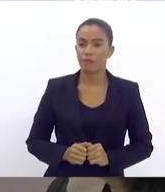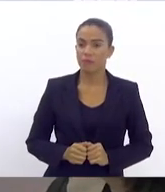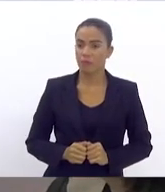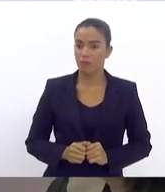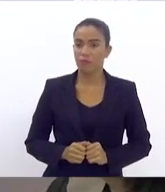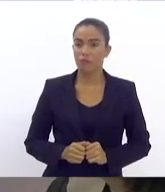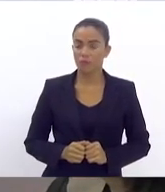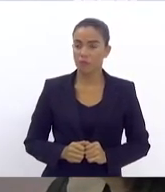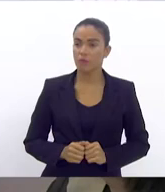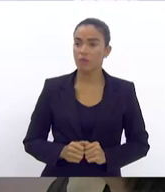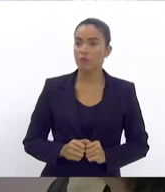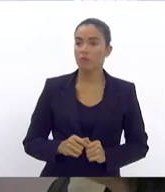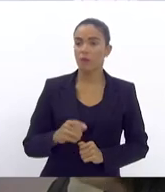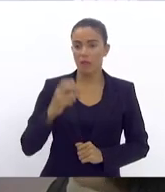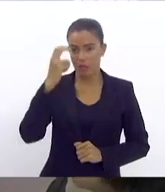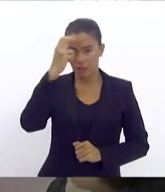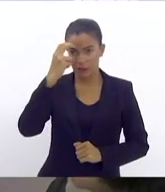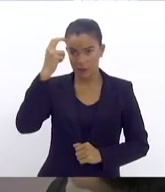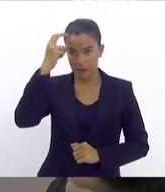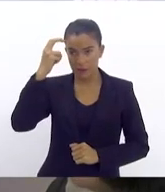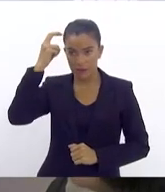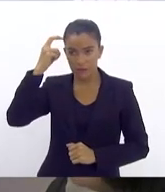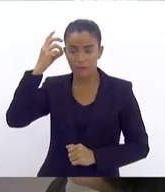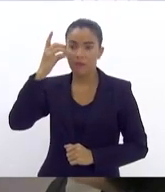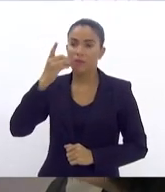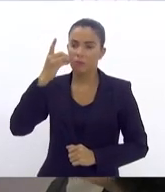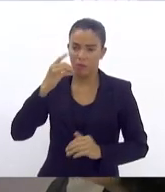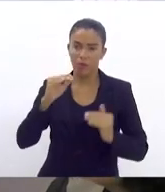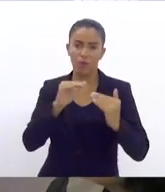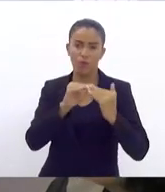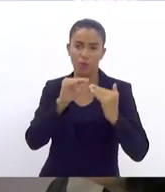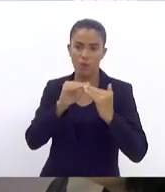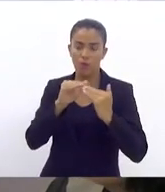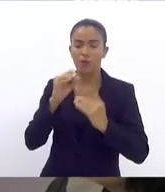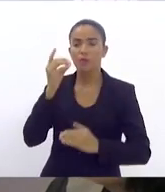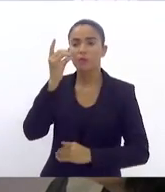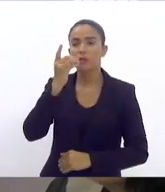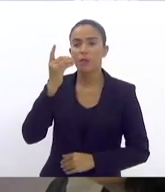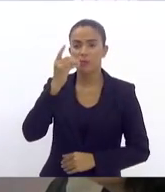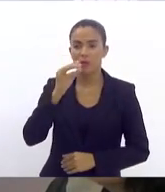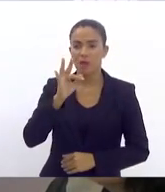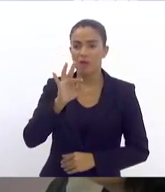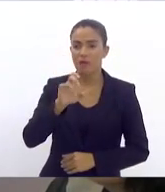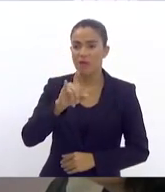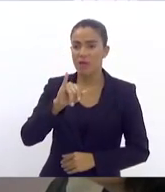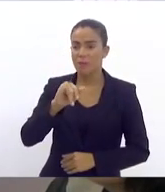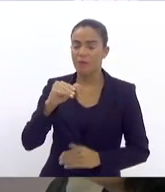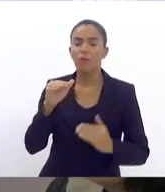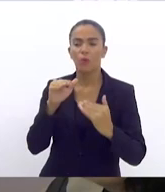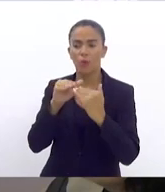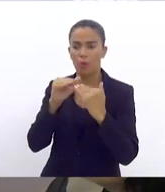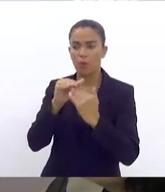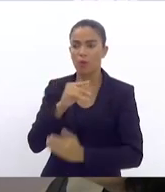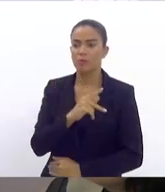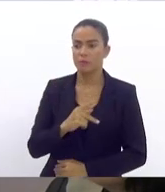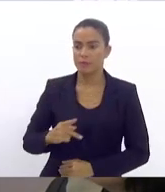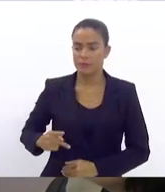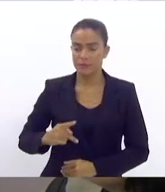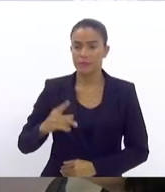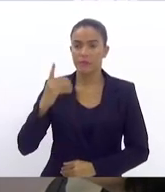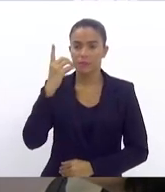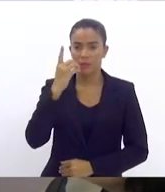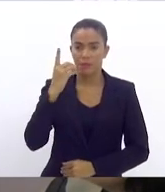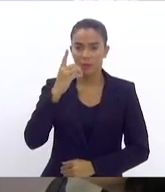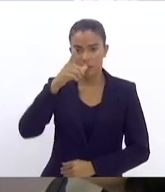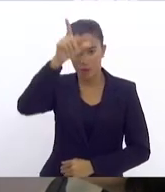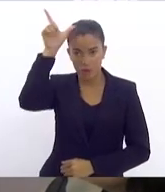membro titular, deputada Verônica, como vota. Concordo, presidente. Deputado Filipinho Raves. Concordo, presidente. Deputado